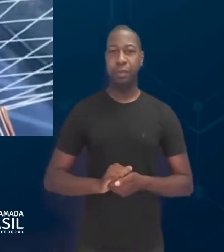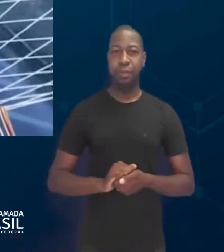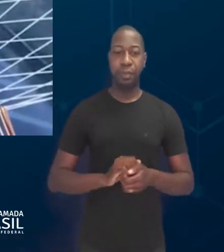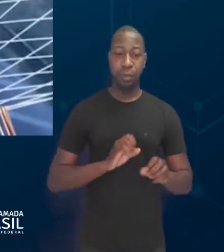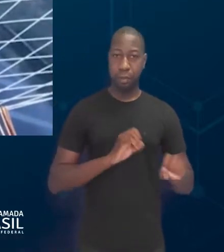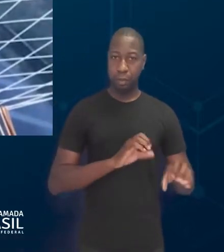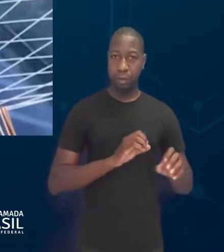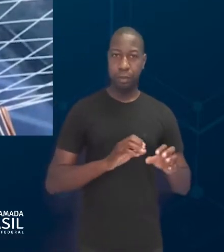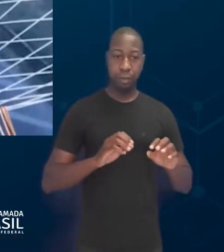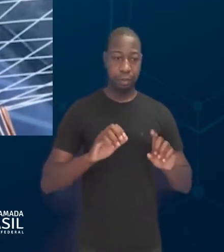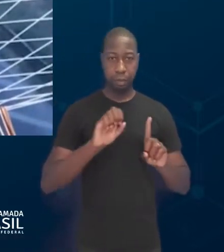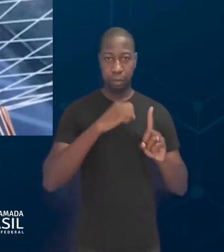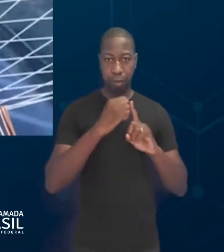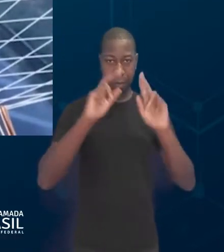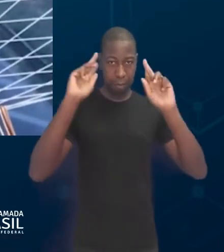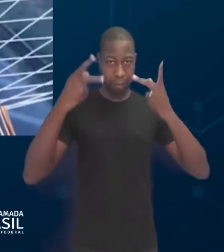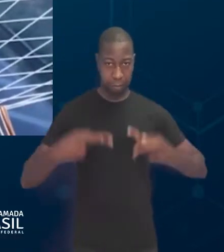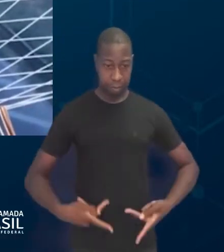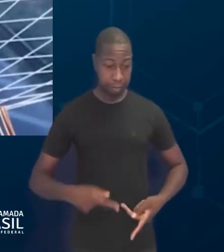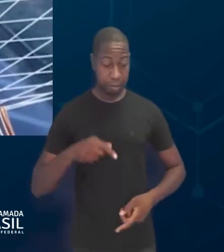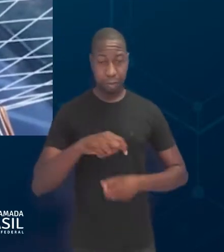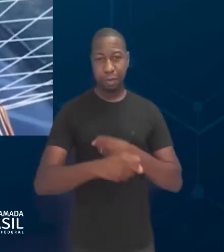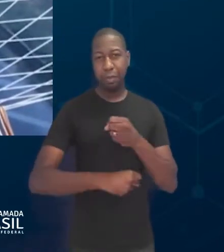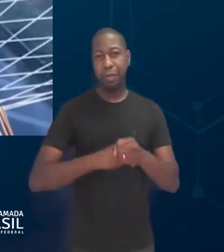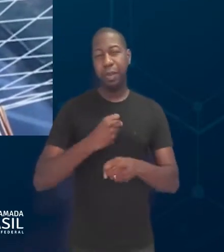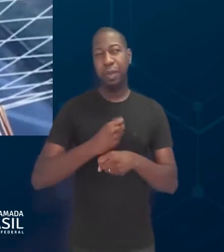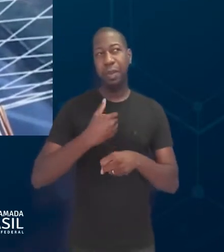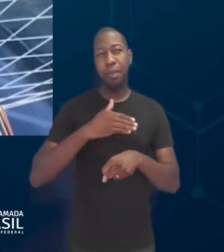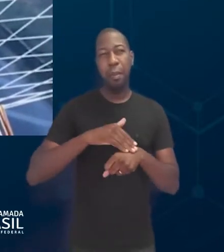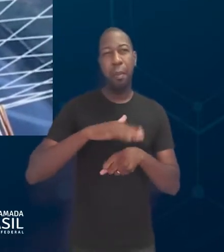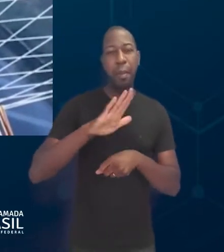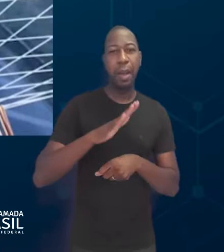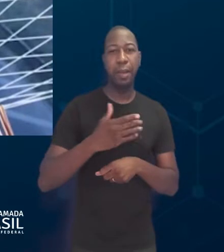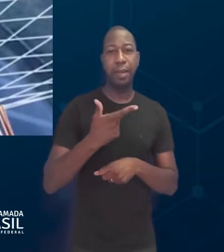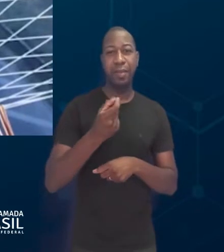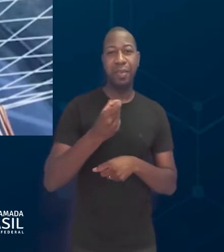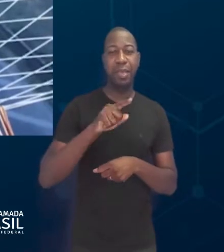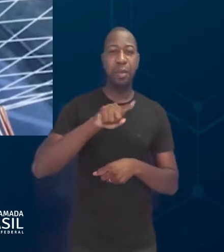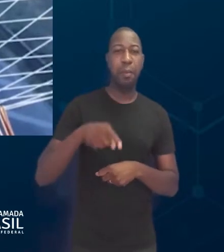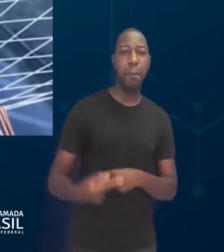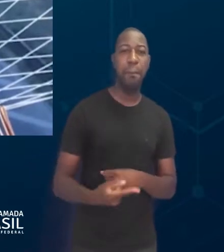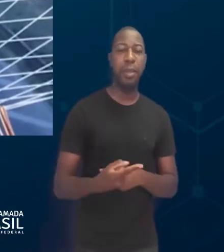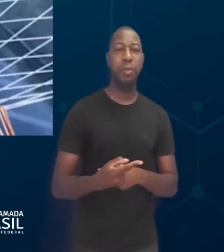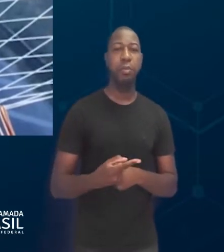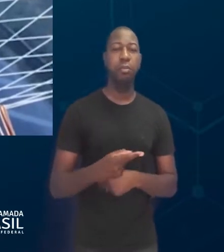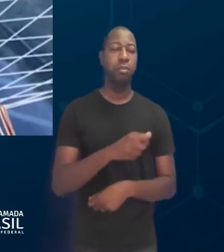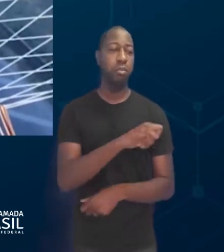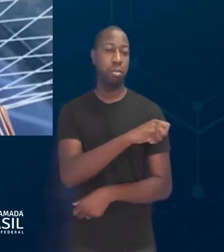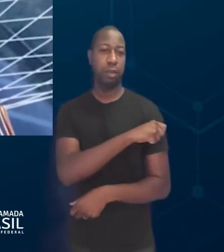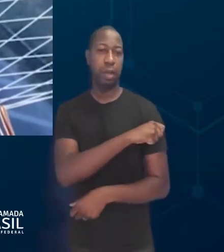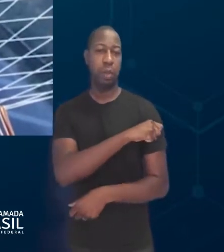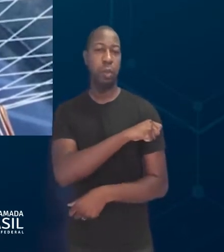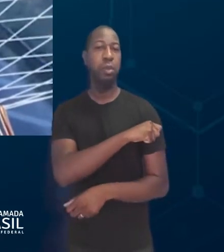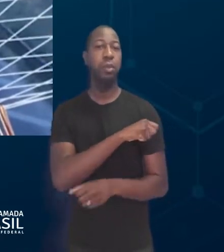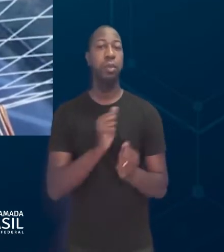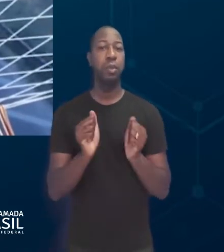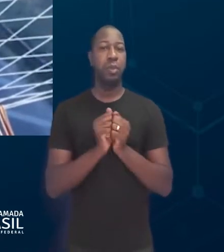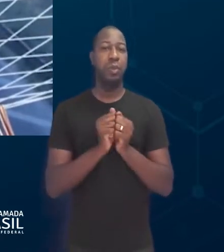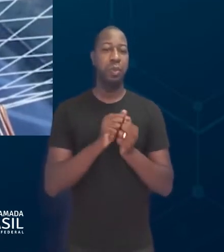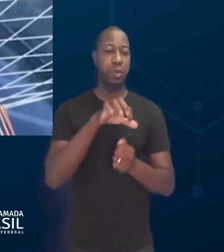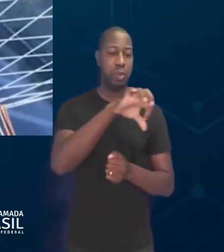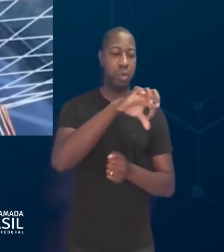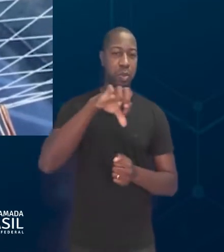que só neste ano participaram mais de 21 mil alunos e 900 professores. Esse é